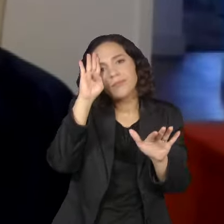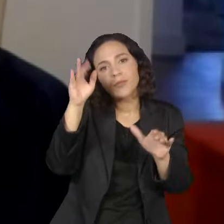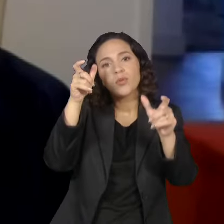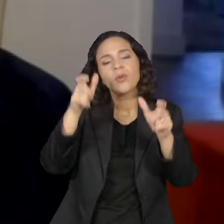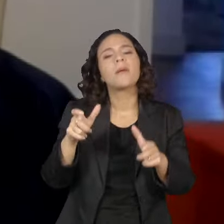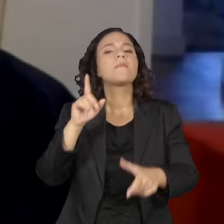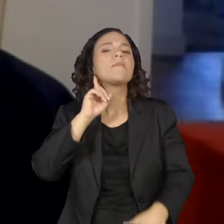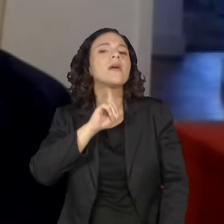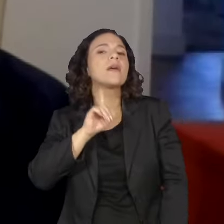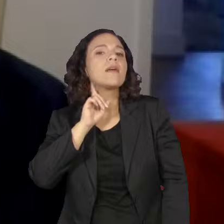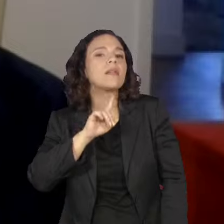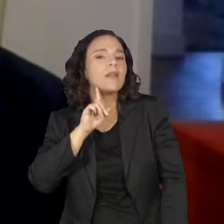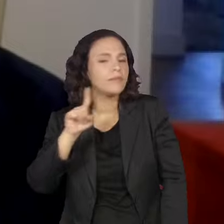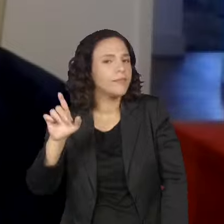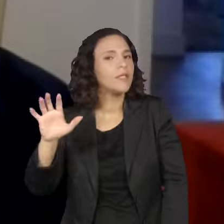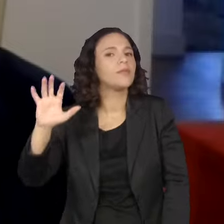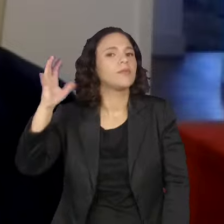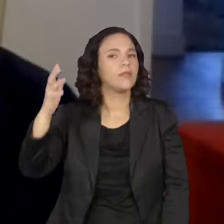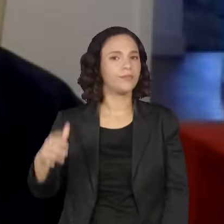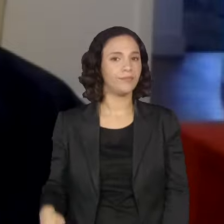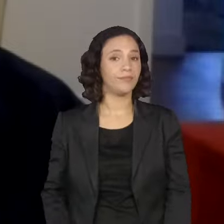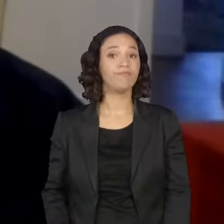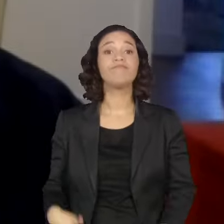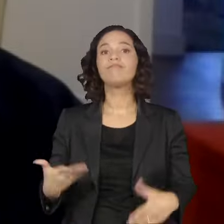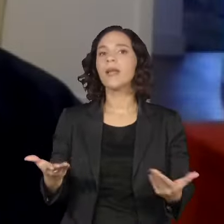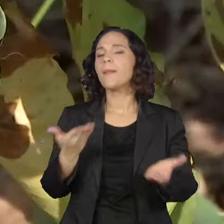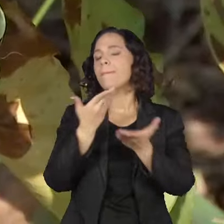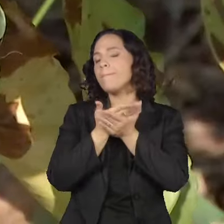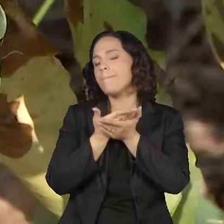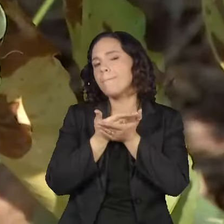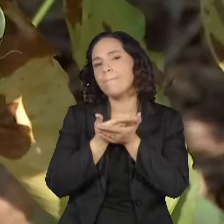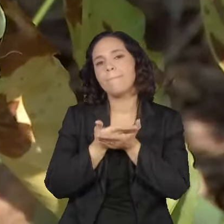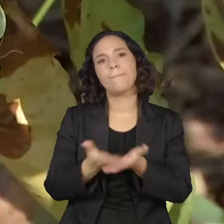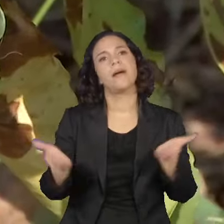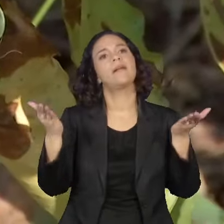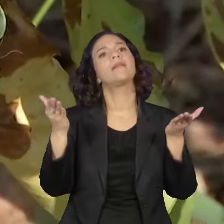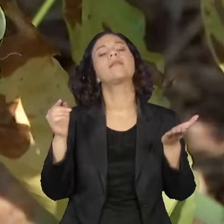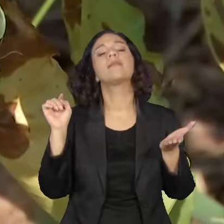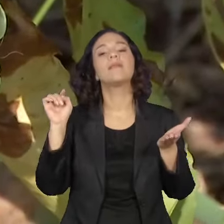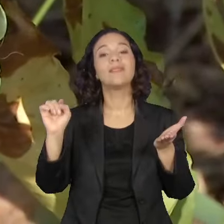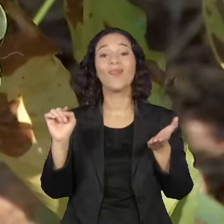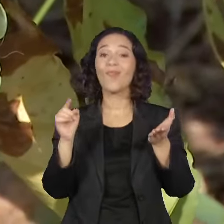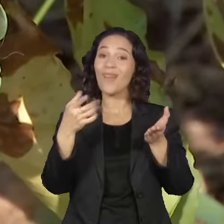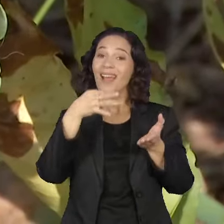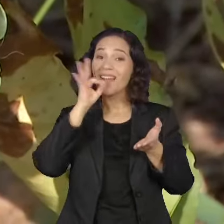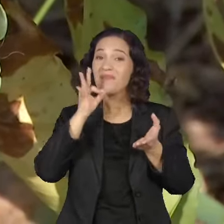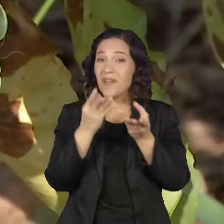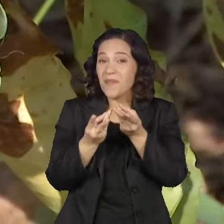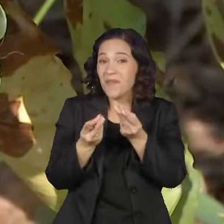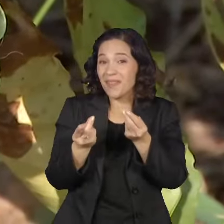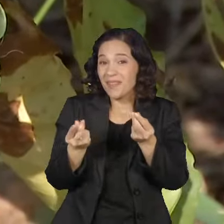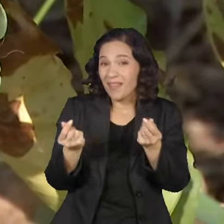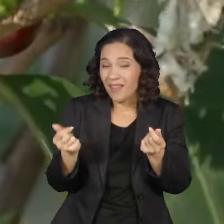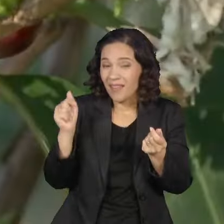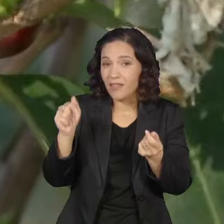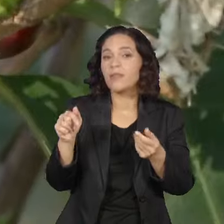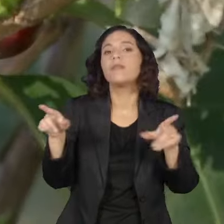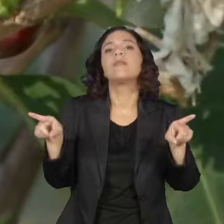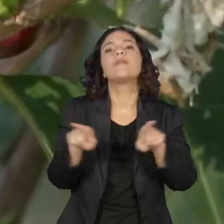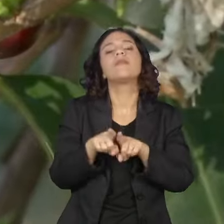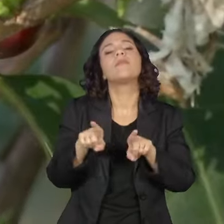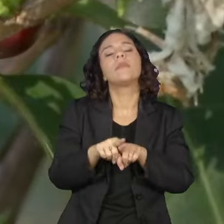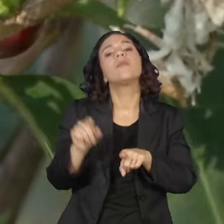Minas Gerais. E nós perdemos, então, aí, não só a qualidade do café, na qualidade, mas perdemos